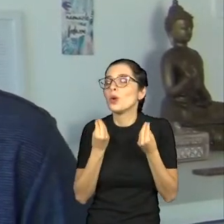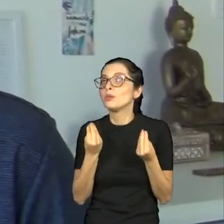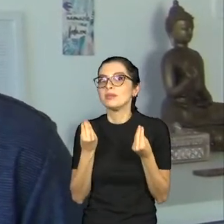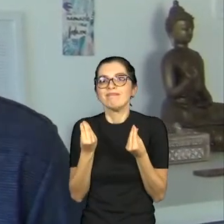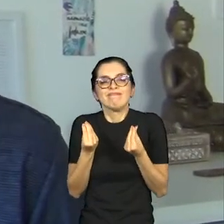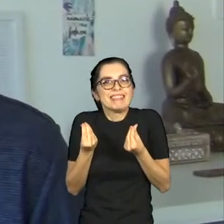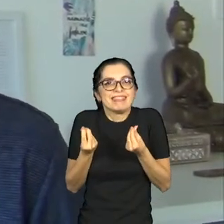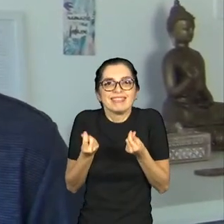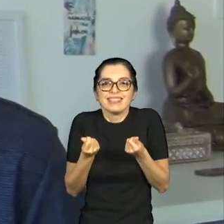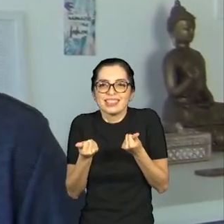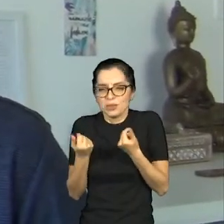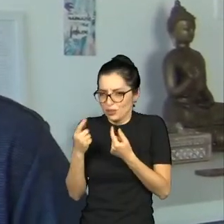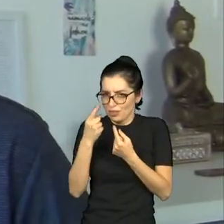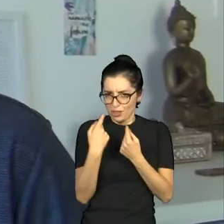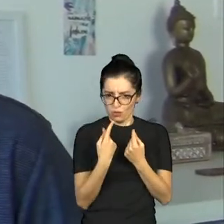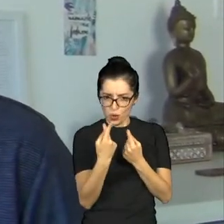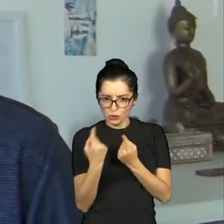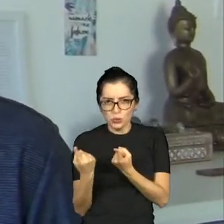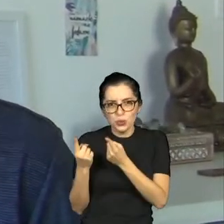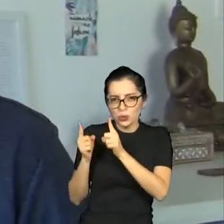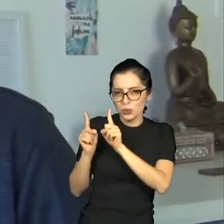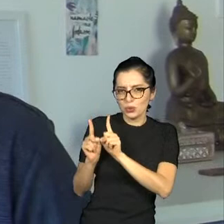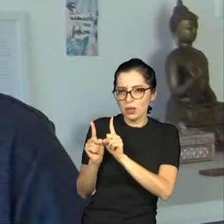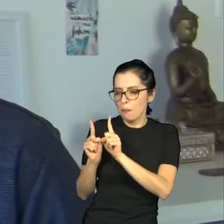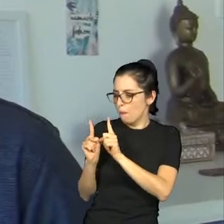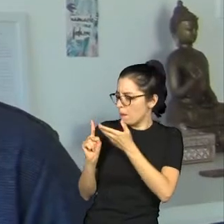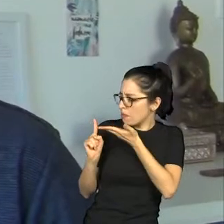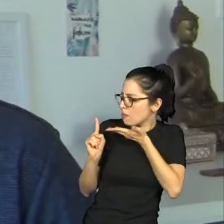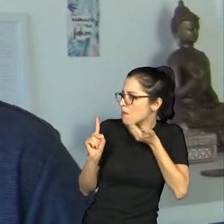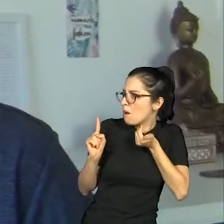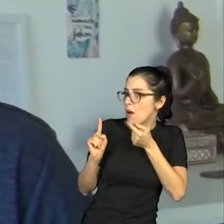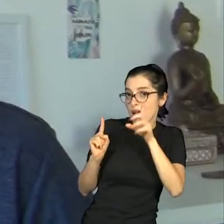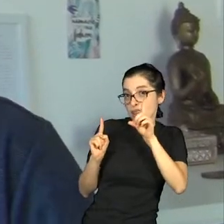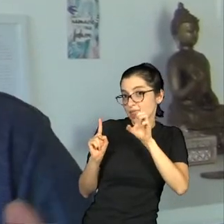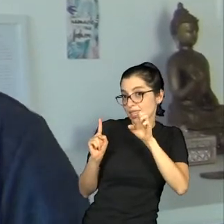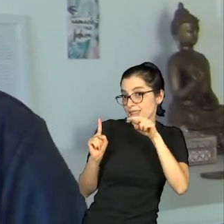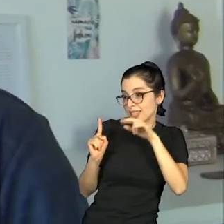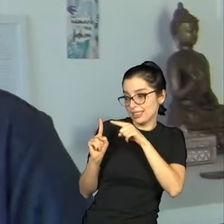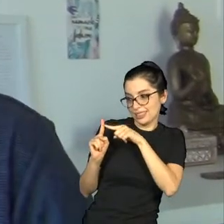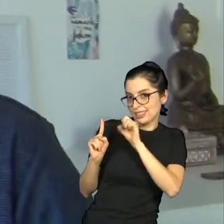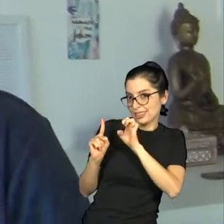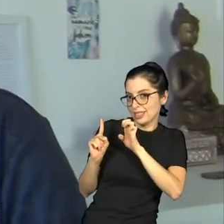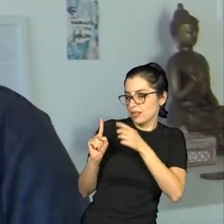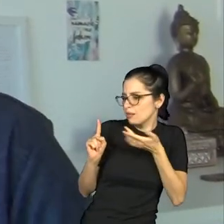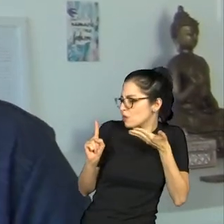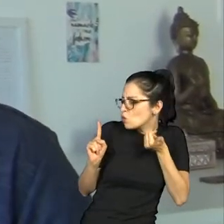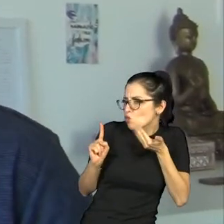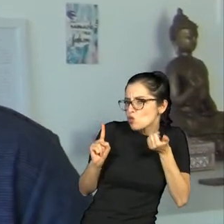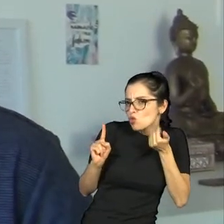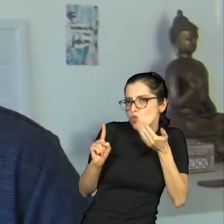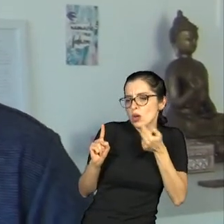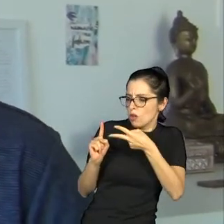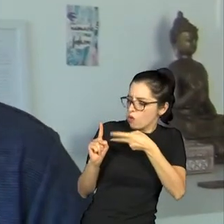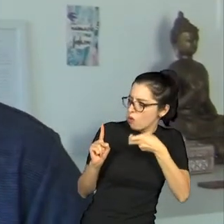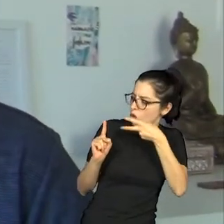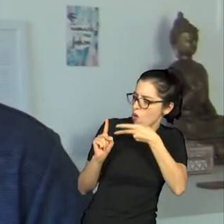tenho aprendido e sentido desde o momento que a gente, enfim, começou a se aproximar e trabalhar